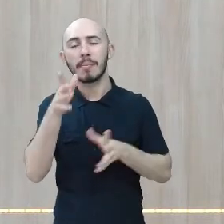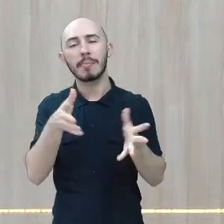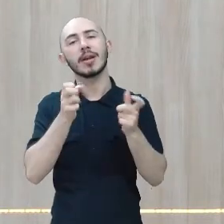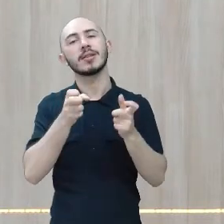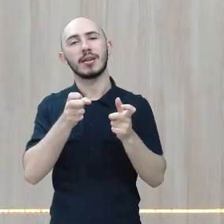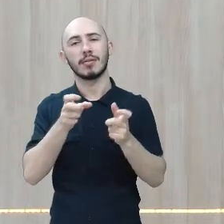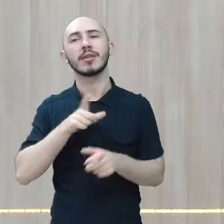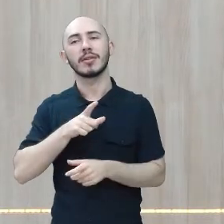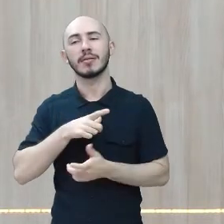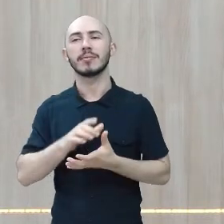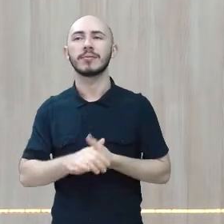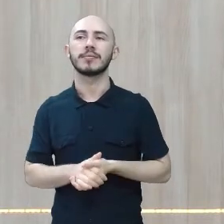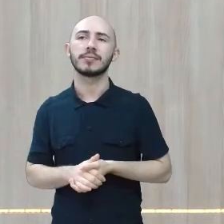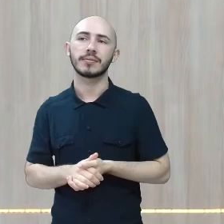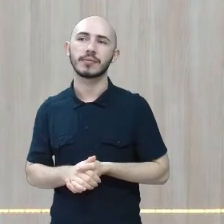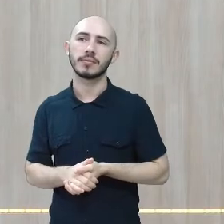detalhe.